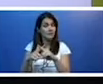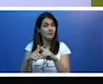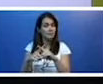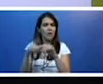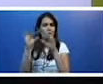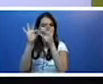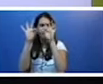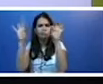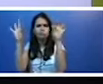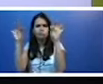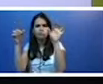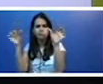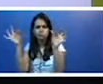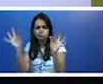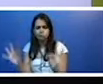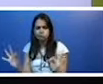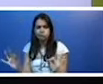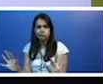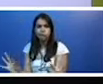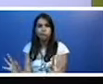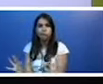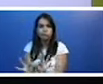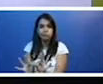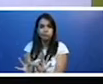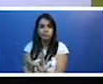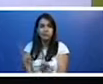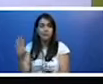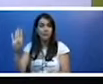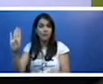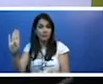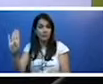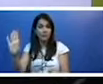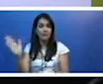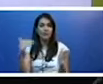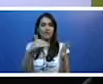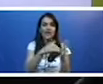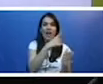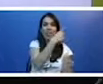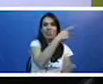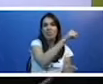dimensões da figura B para chegar na figura A?